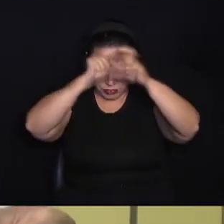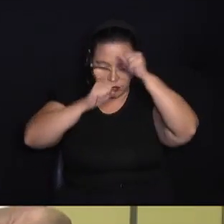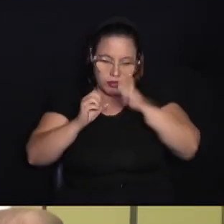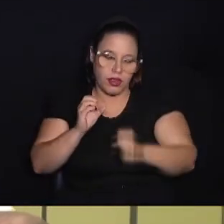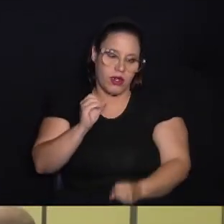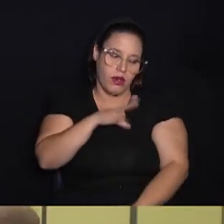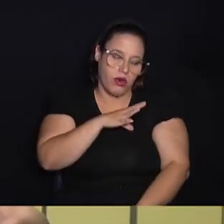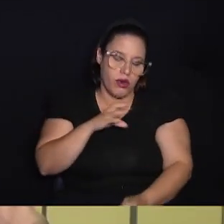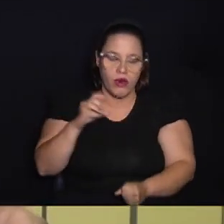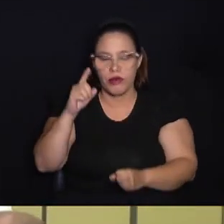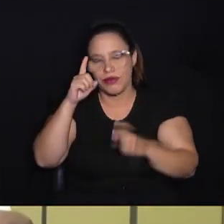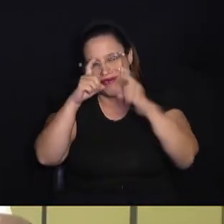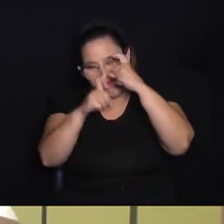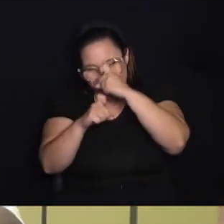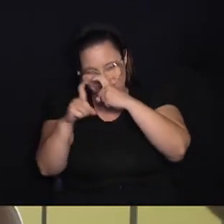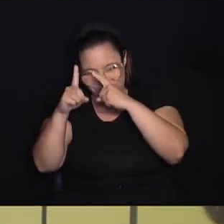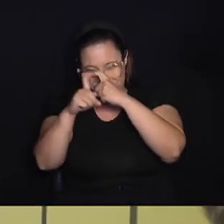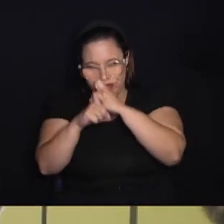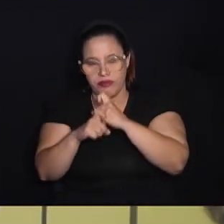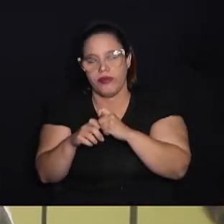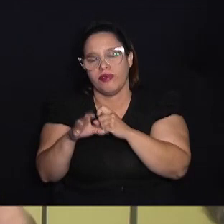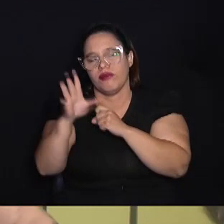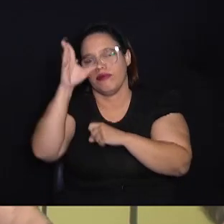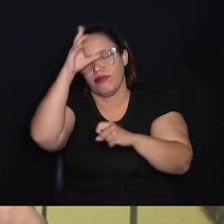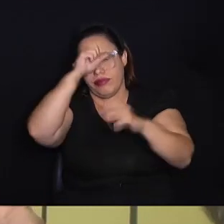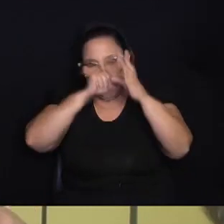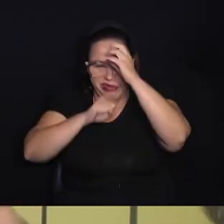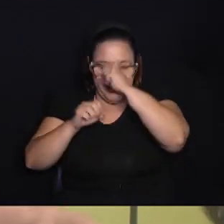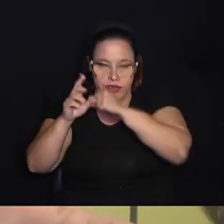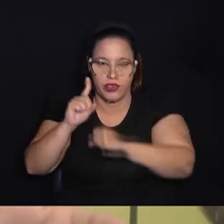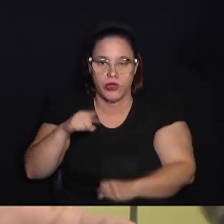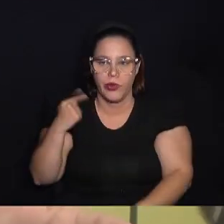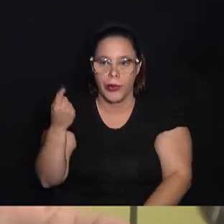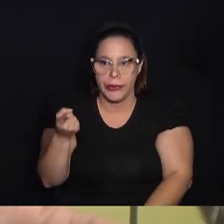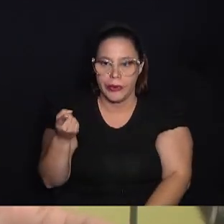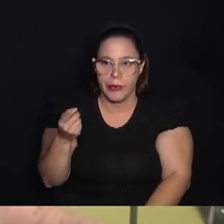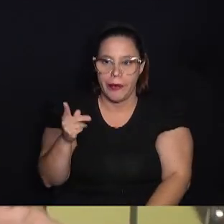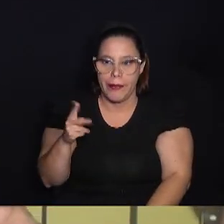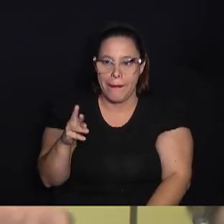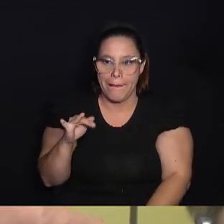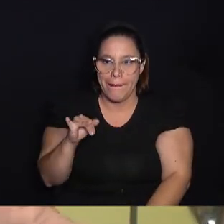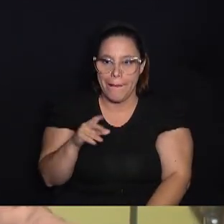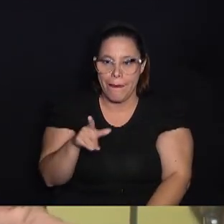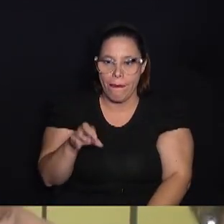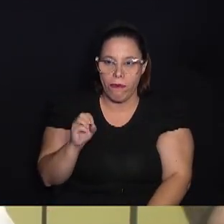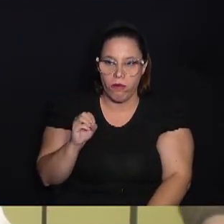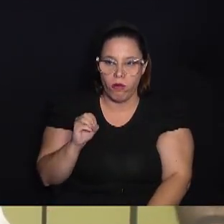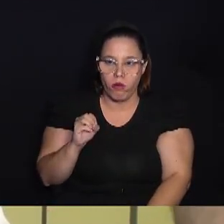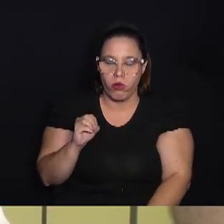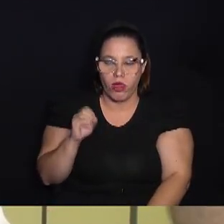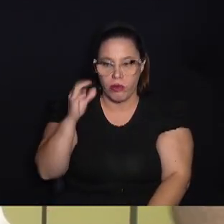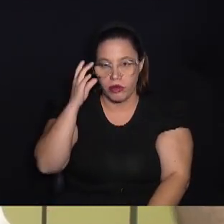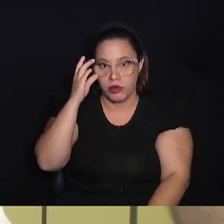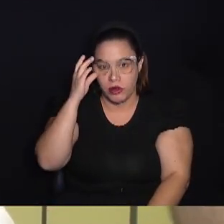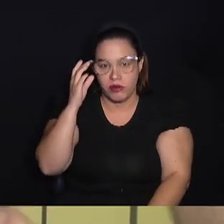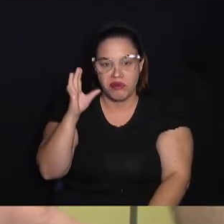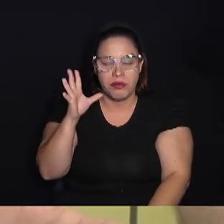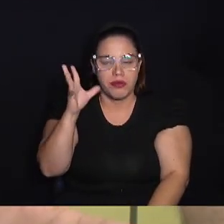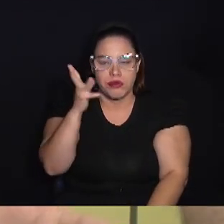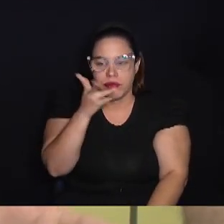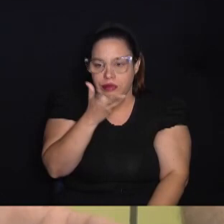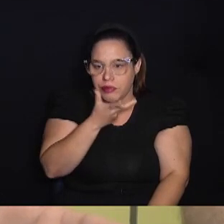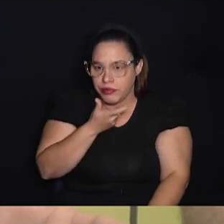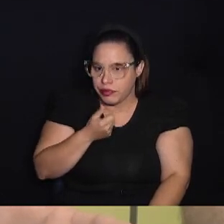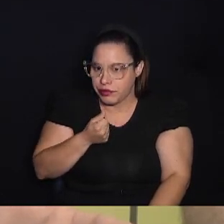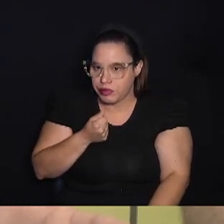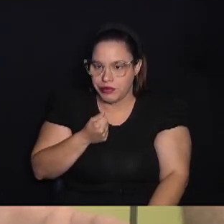dificuldades novos aprendizados então an diz que é sempre o próximo todos que nós fizemos foram maravilhosos eh não